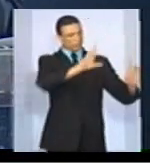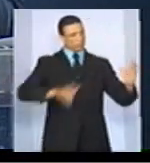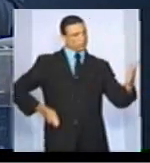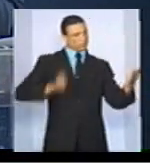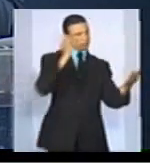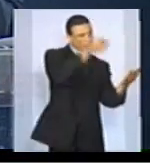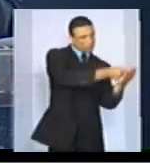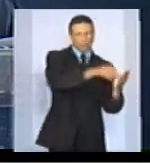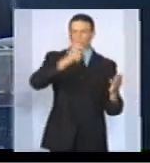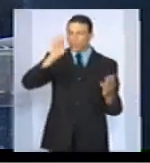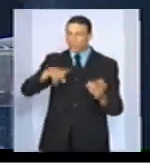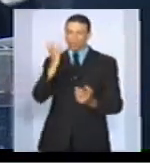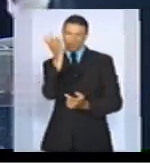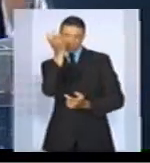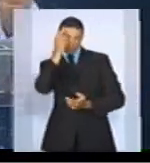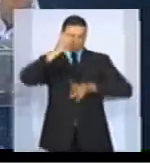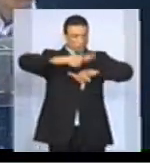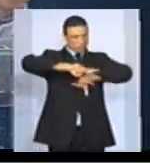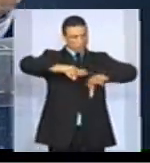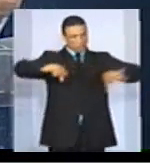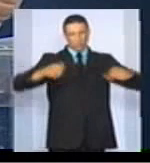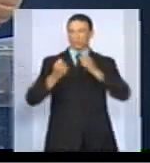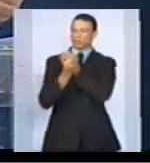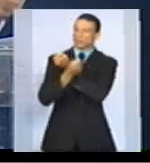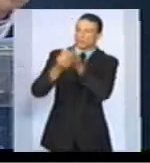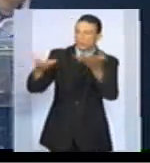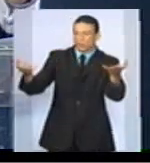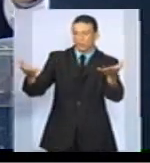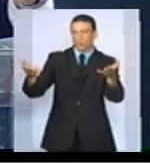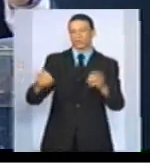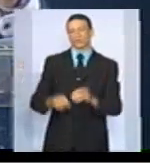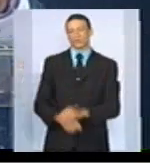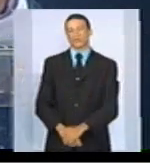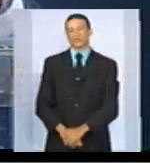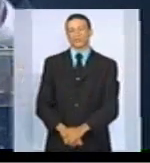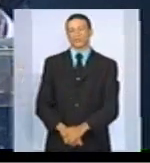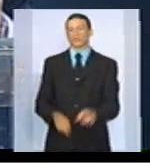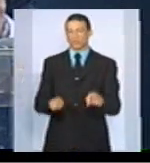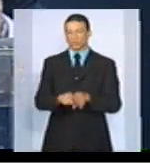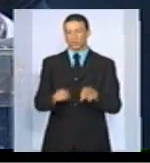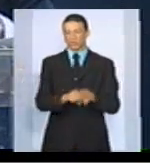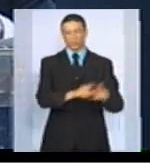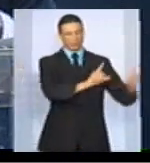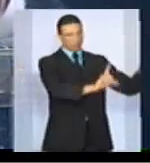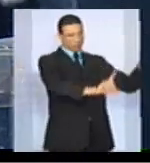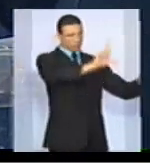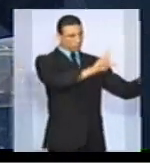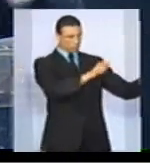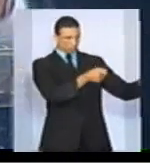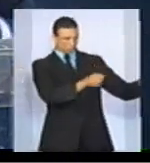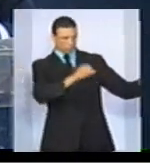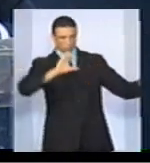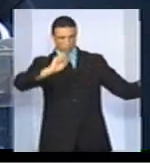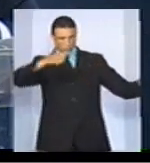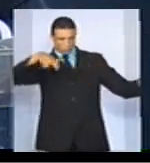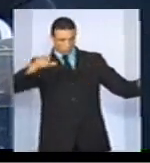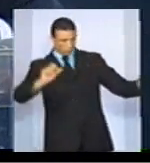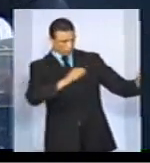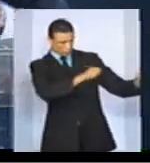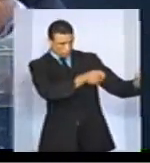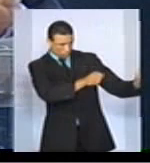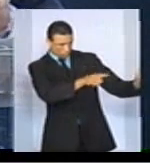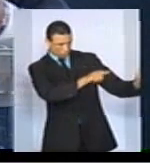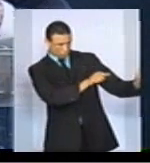especialização dessa diversidade a função da dos canais repro assinatura como aqui já explicado